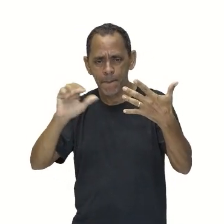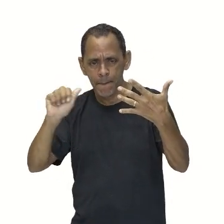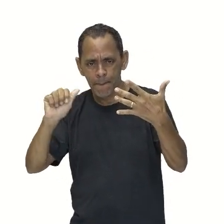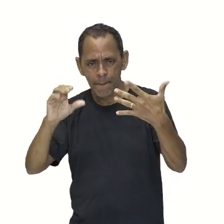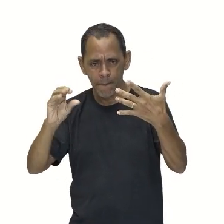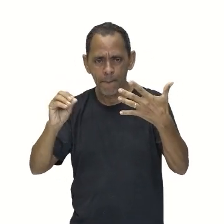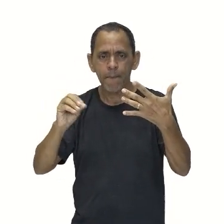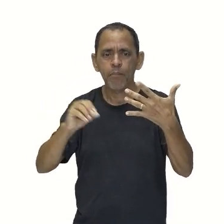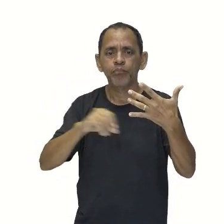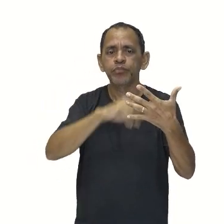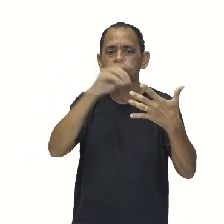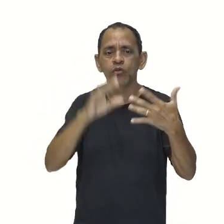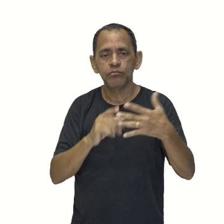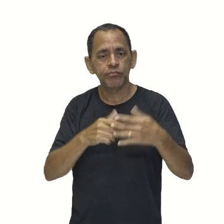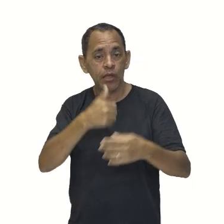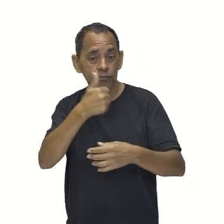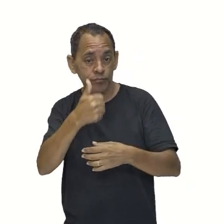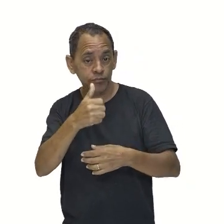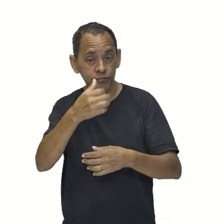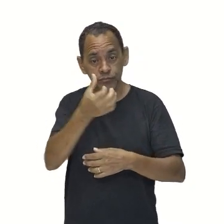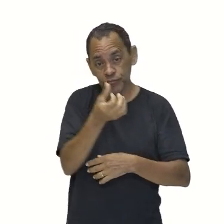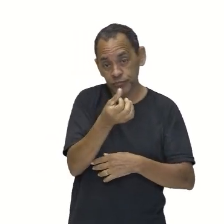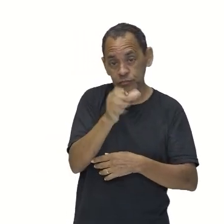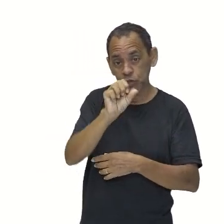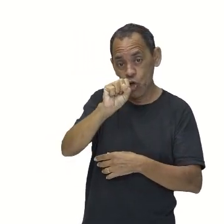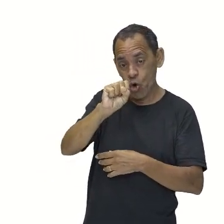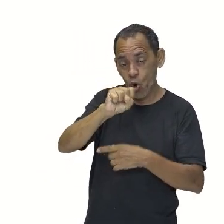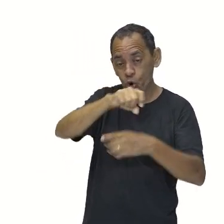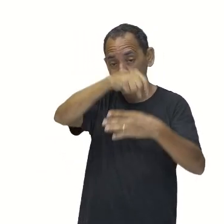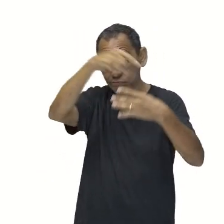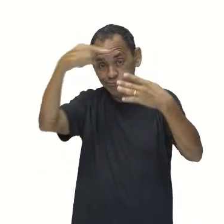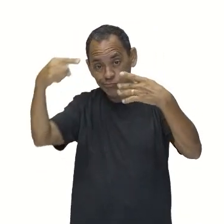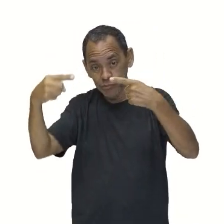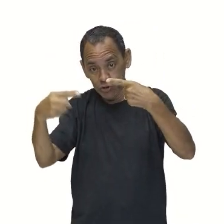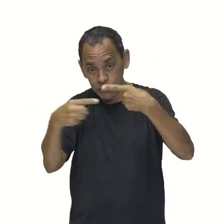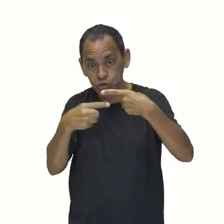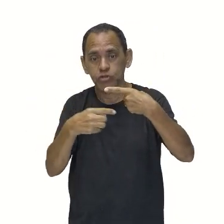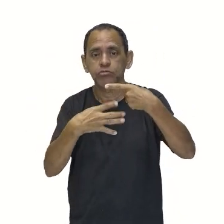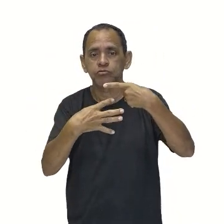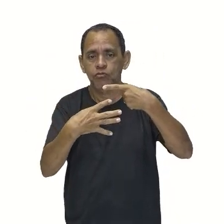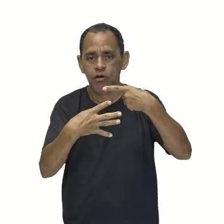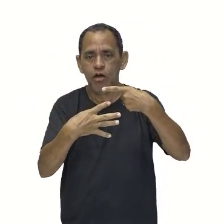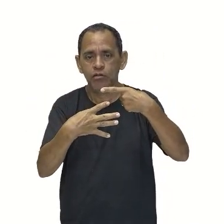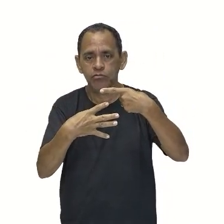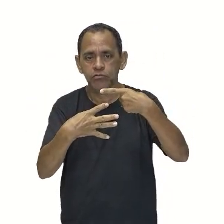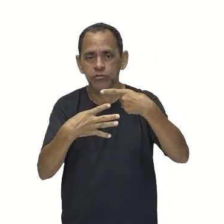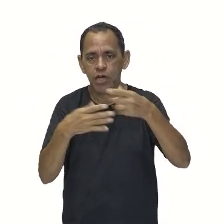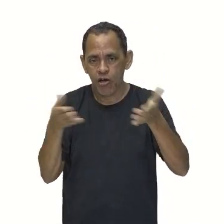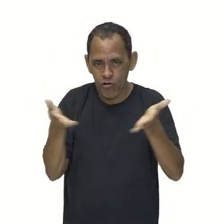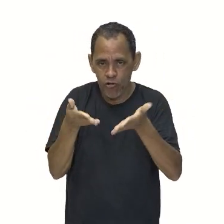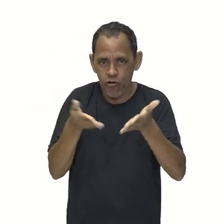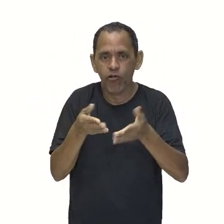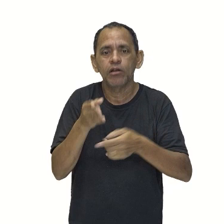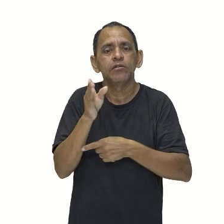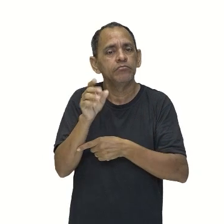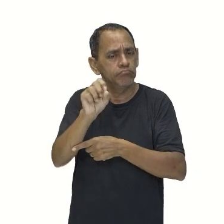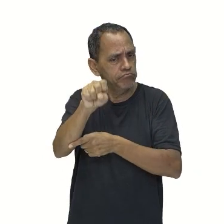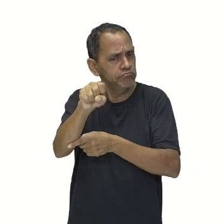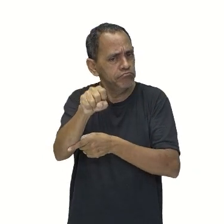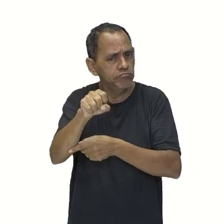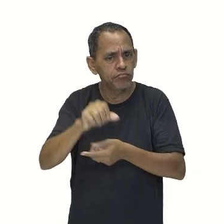168, beleza? Dividido por 4. Agora eu vou efetuar a divisão, certo?